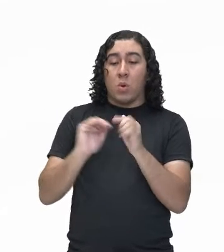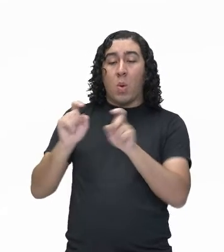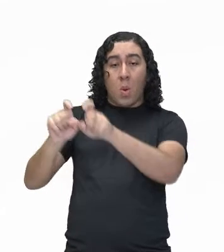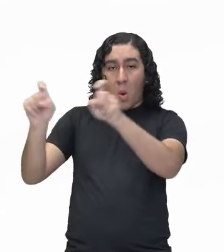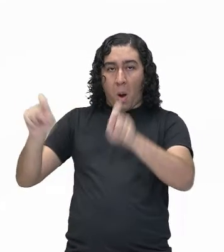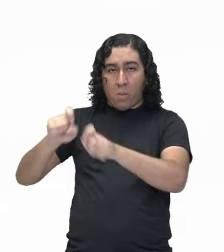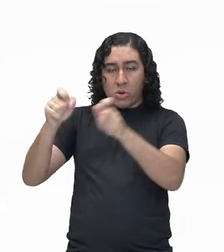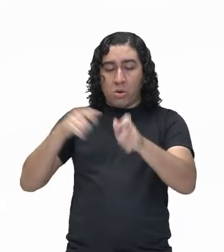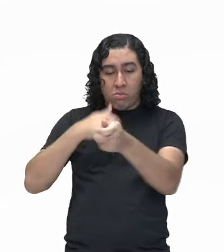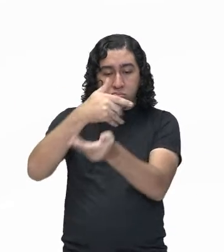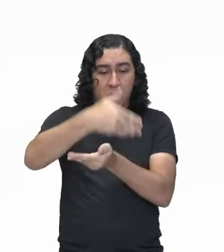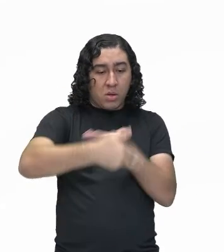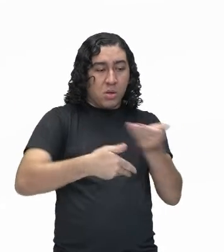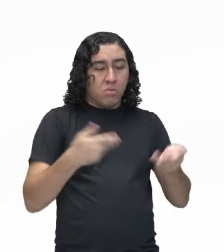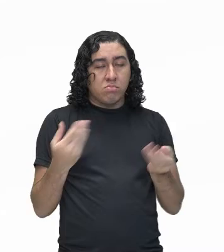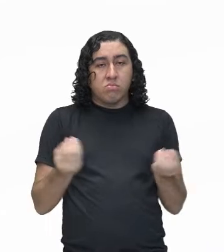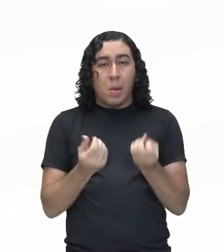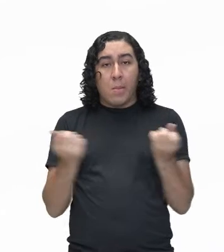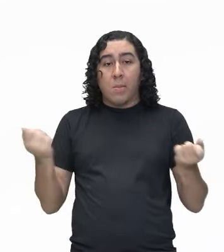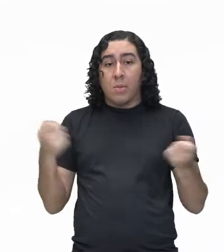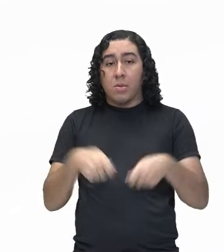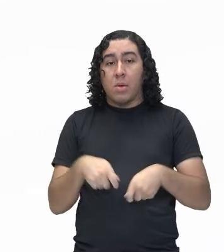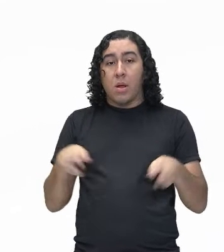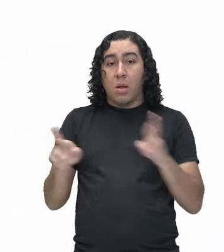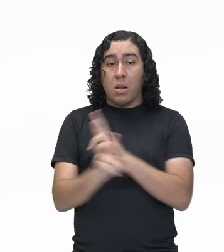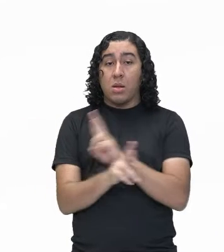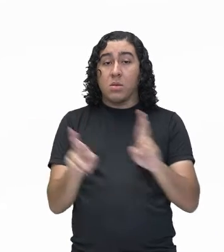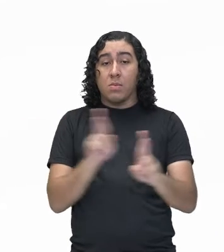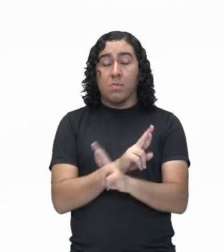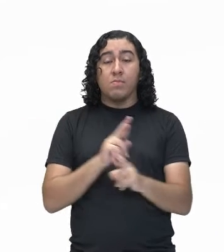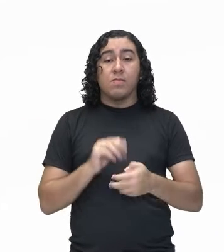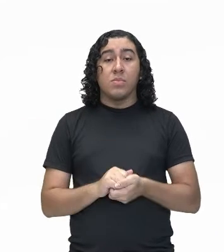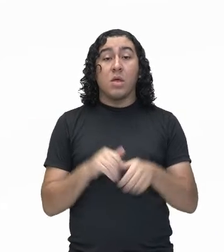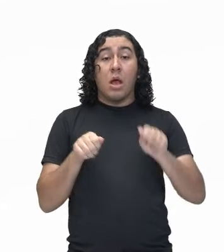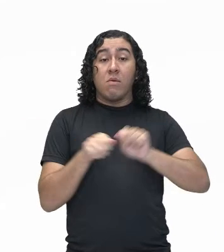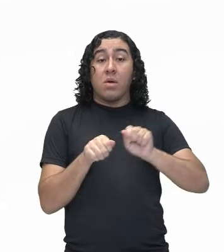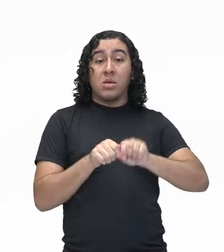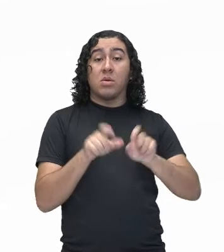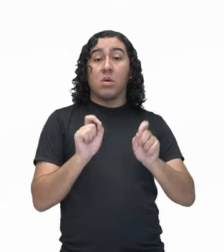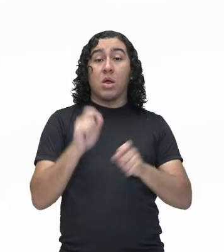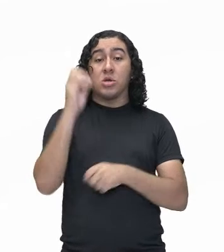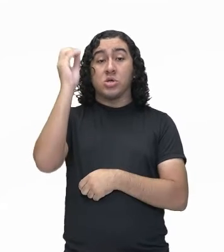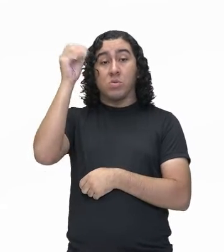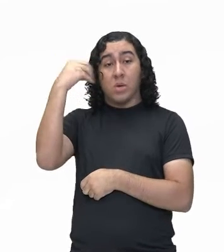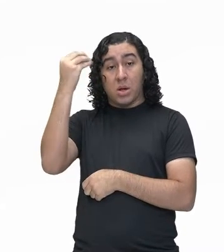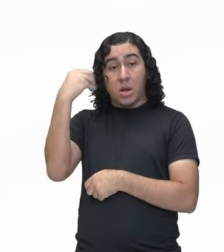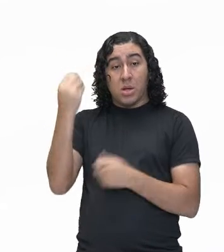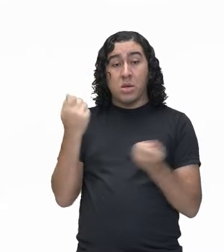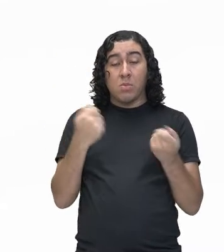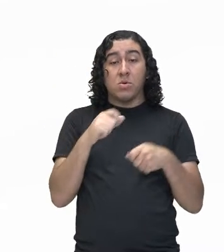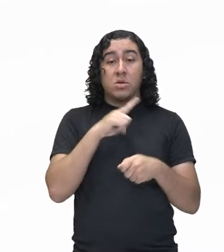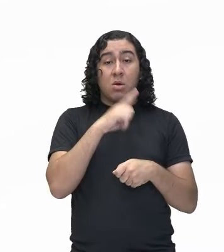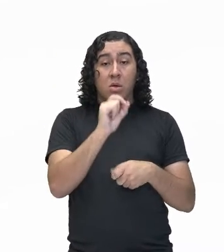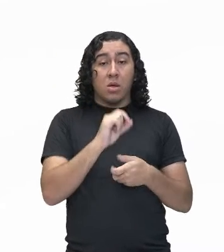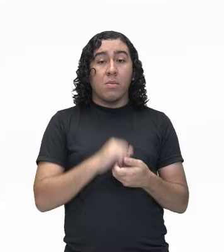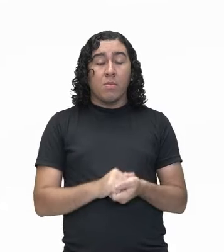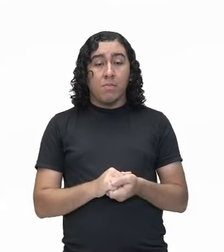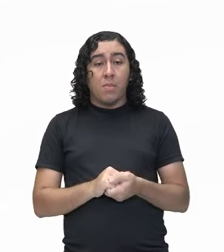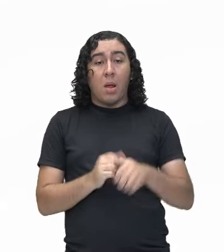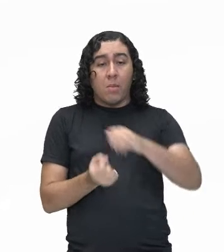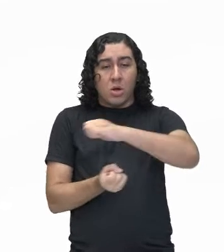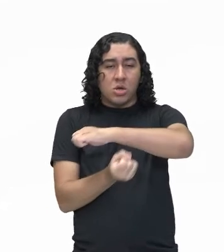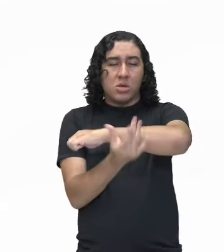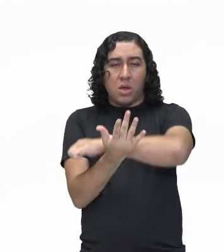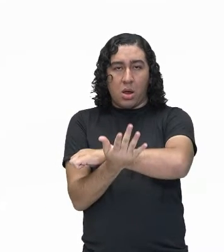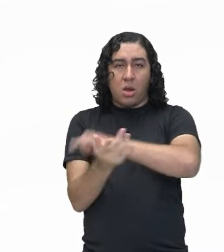interação entre vídeo e computadores, fazendo experiências nas quais